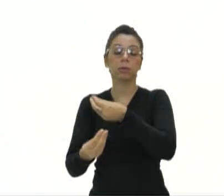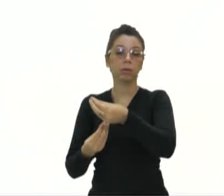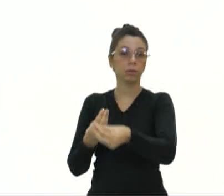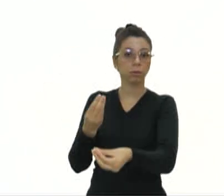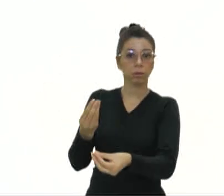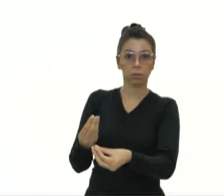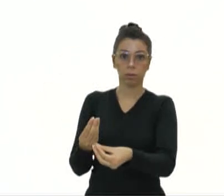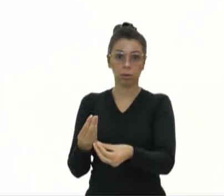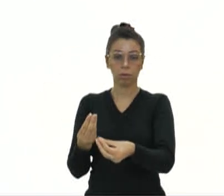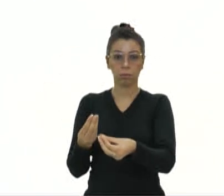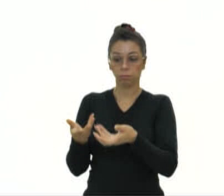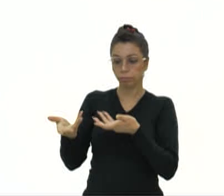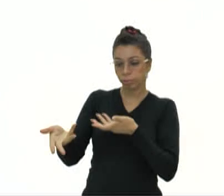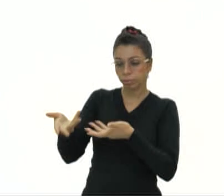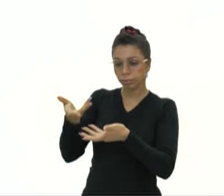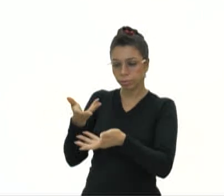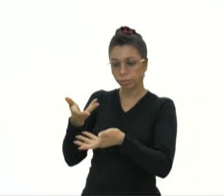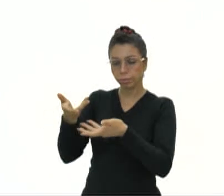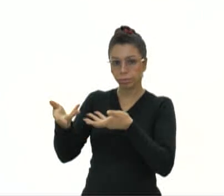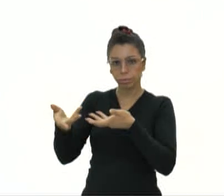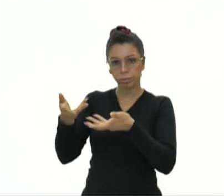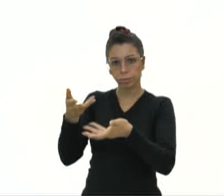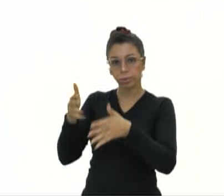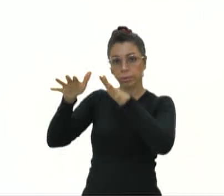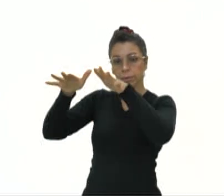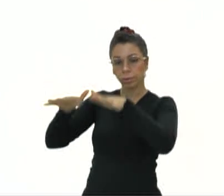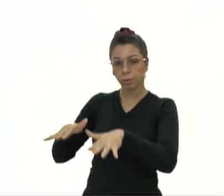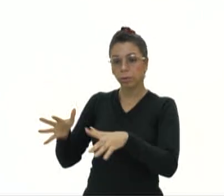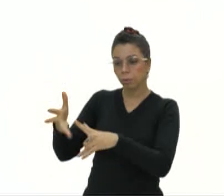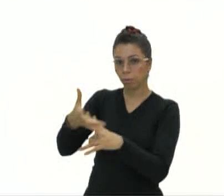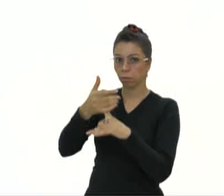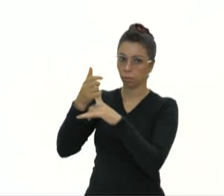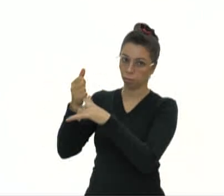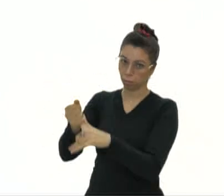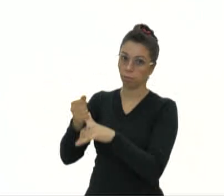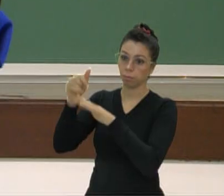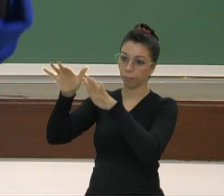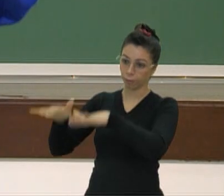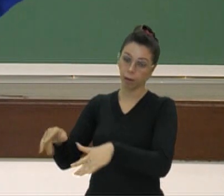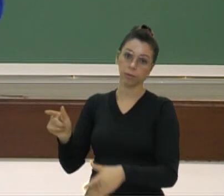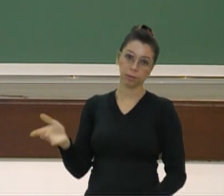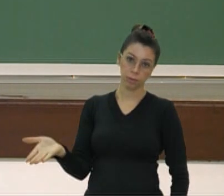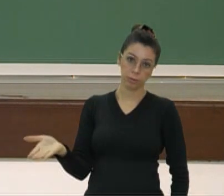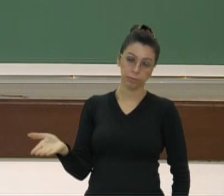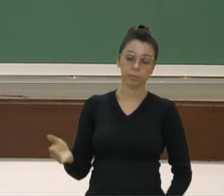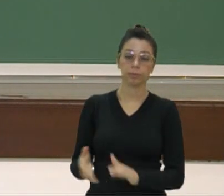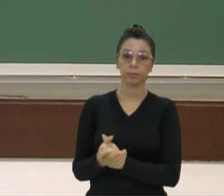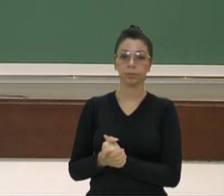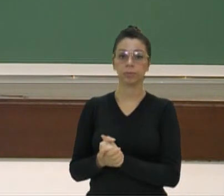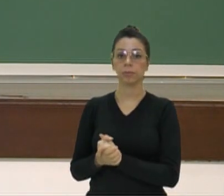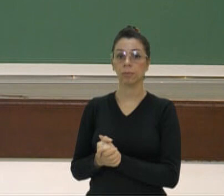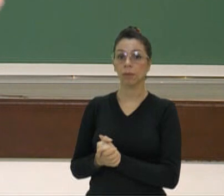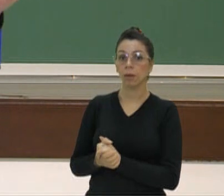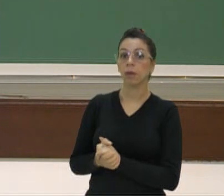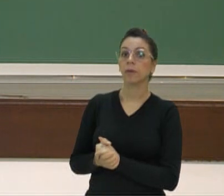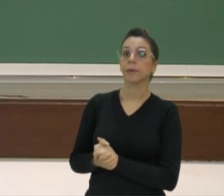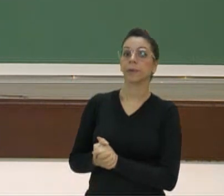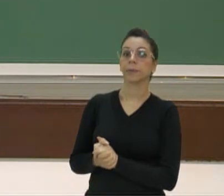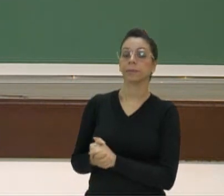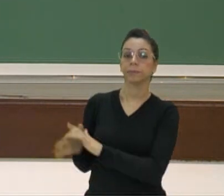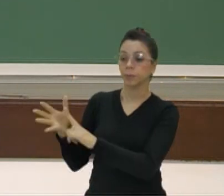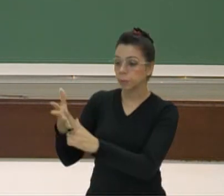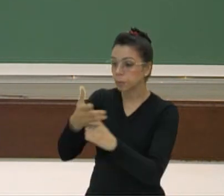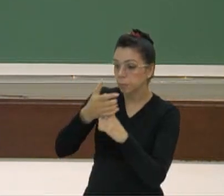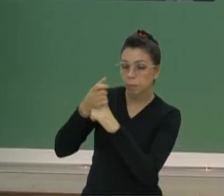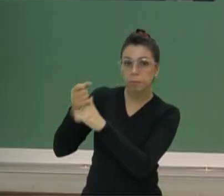houve literalmente uma permanência maior dos dominadores. Então, os dominadores literalmente ficaram por